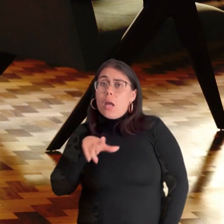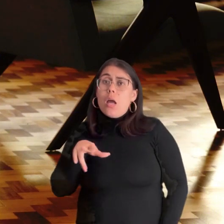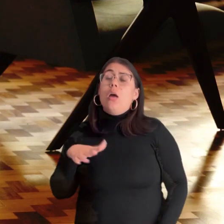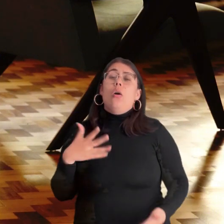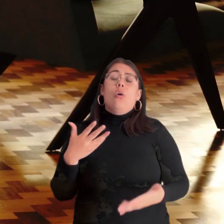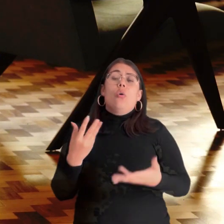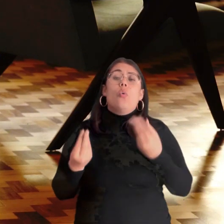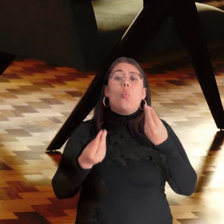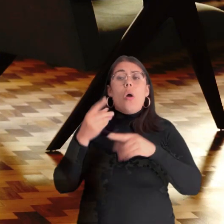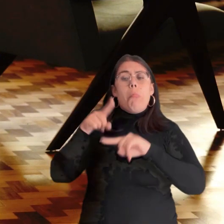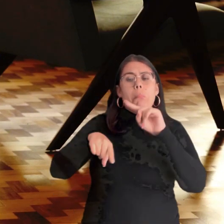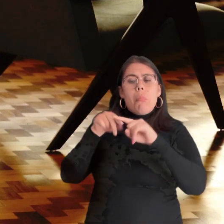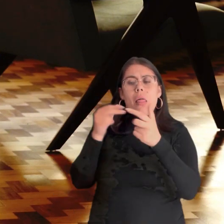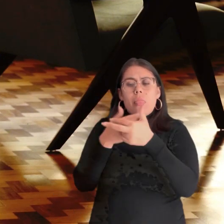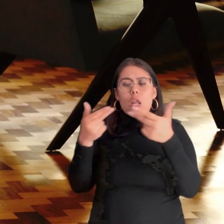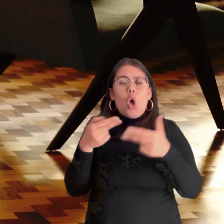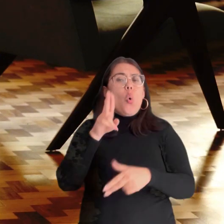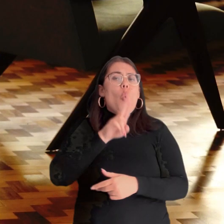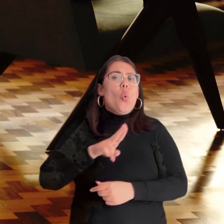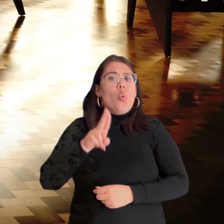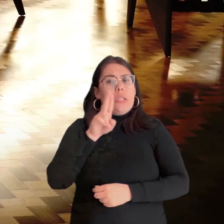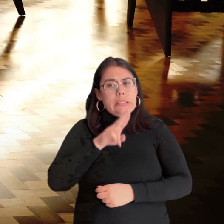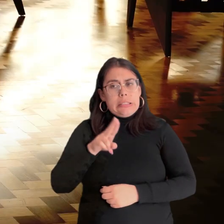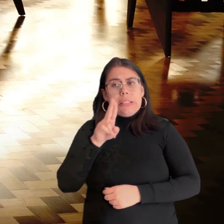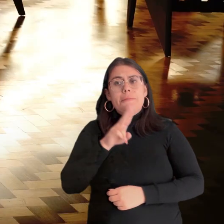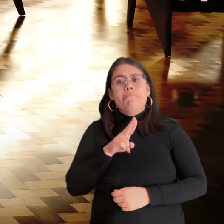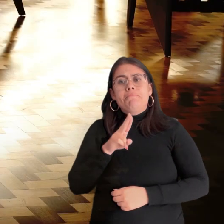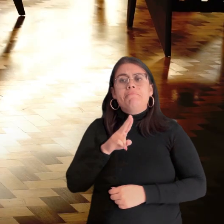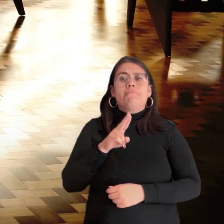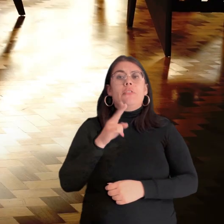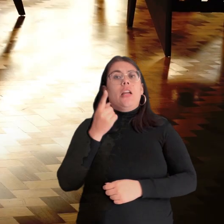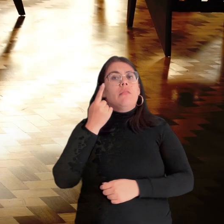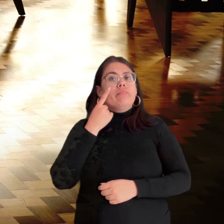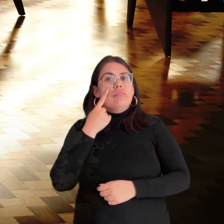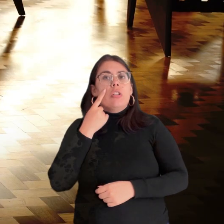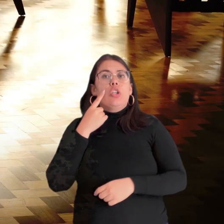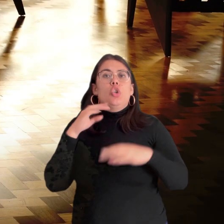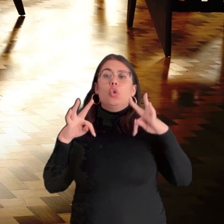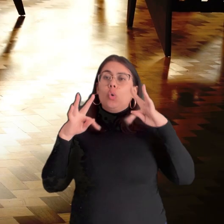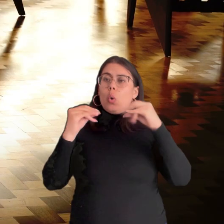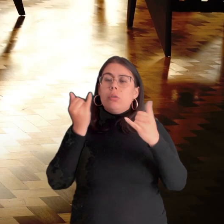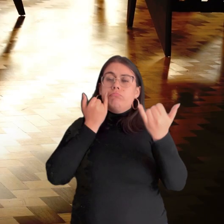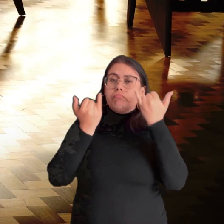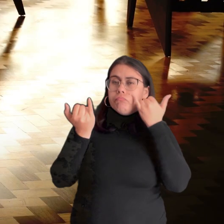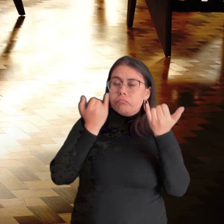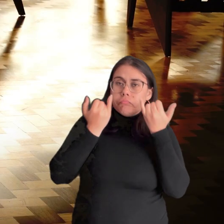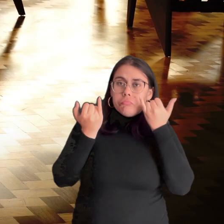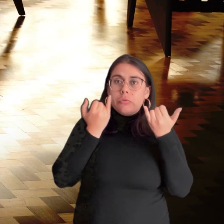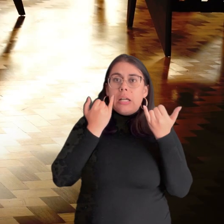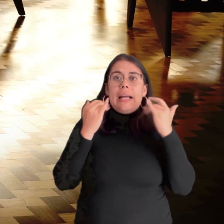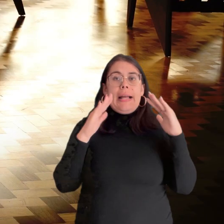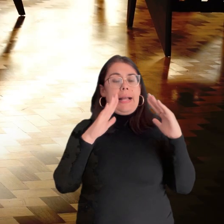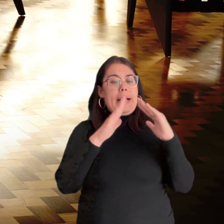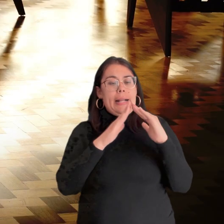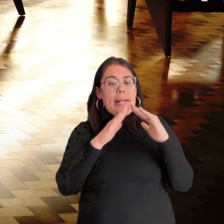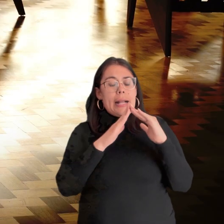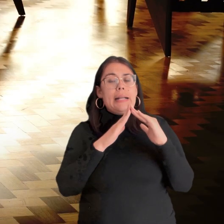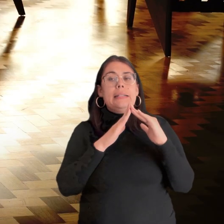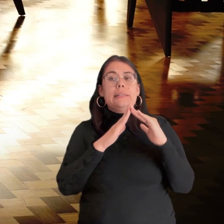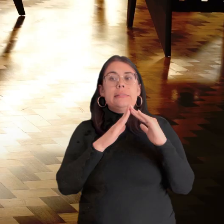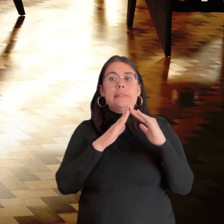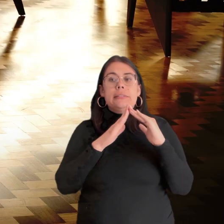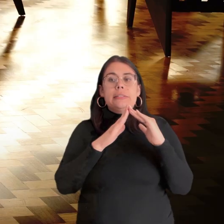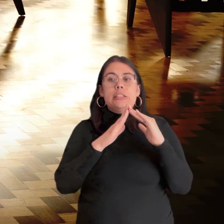o levantamento aborda tudo isso. A casa estava ocupada por um dos filhos da família Castor Delgado.